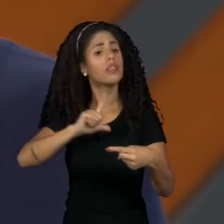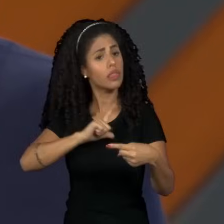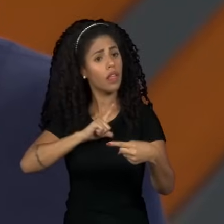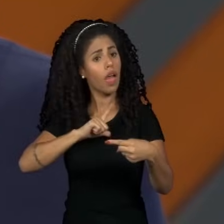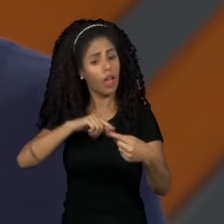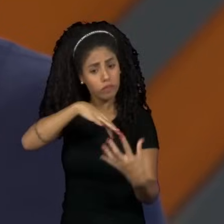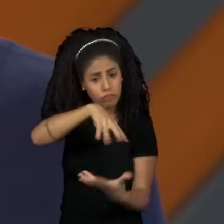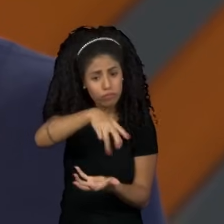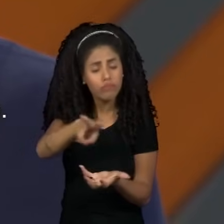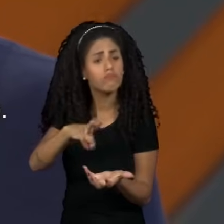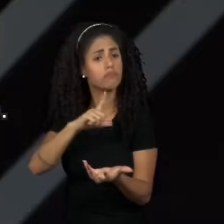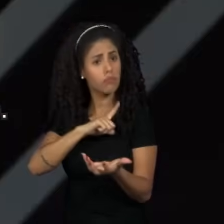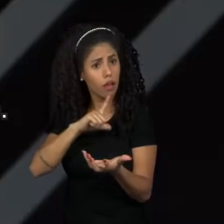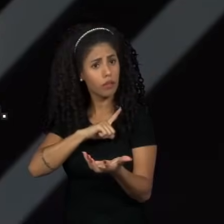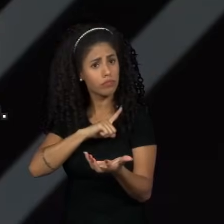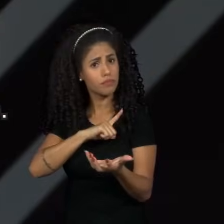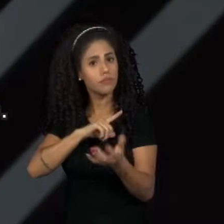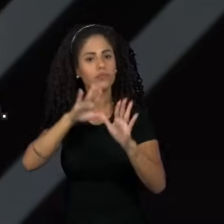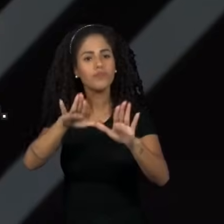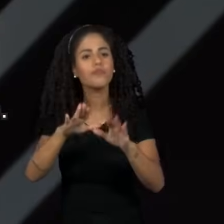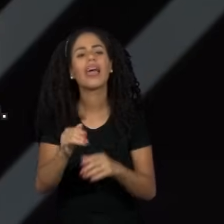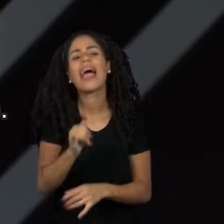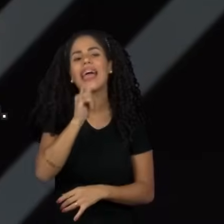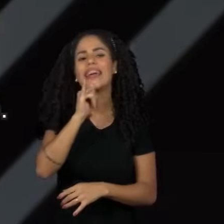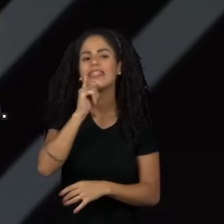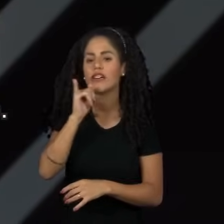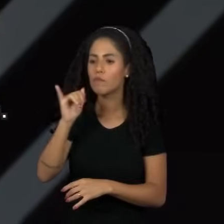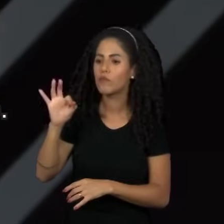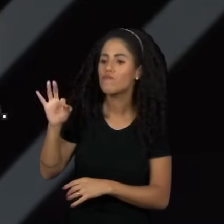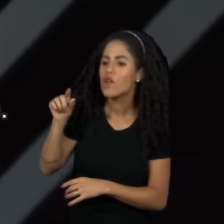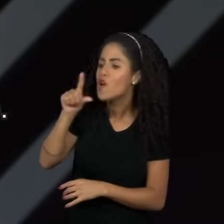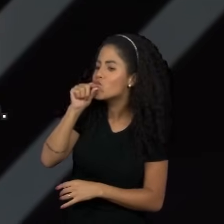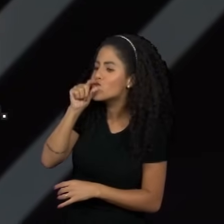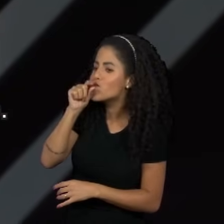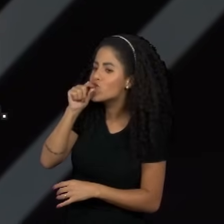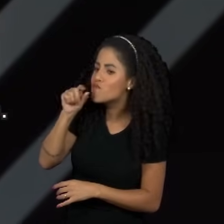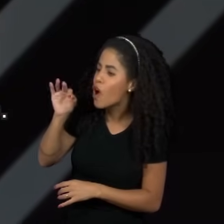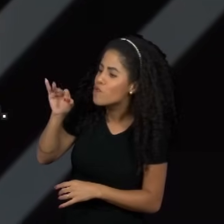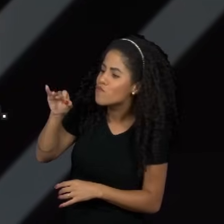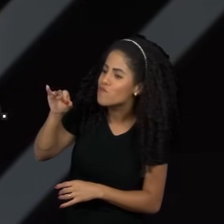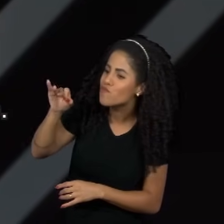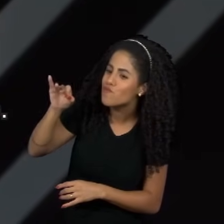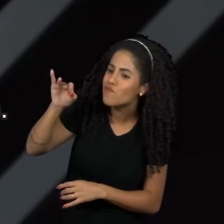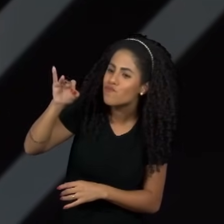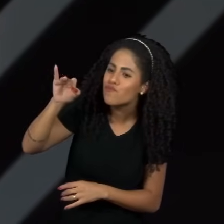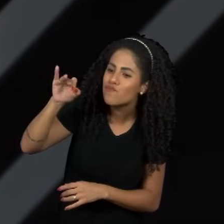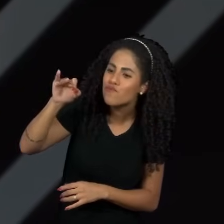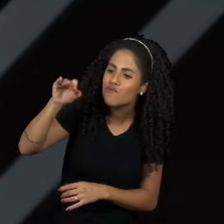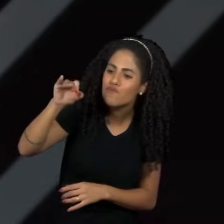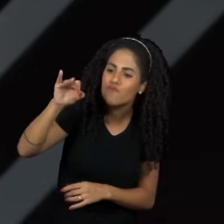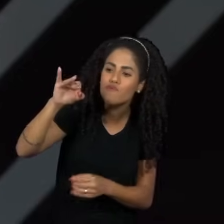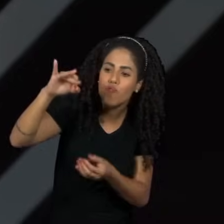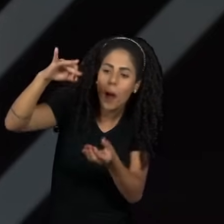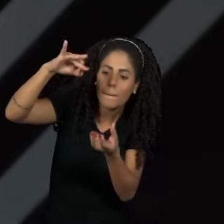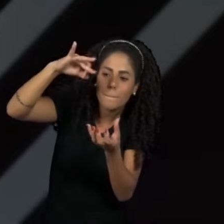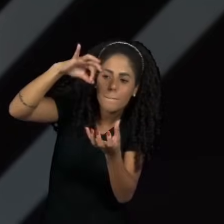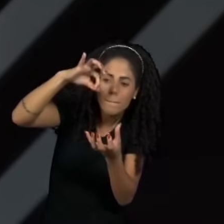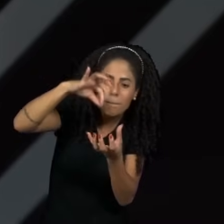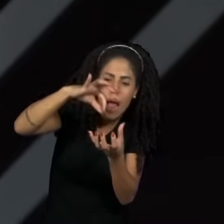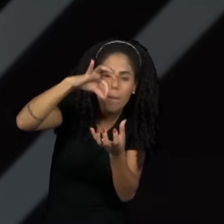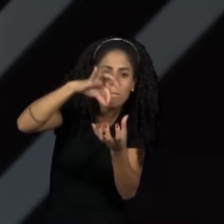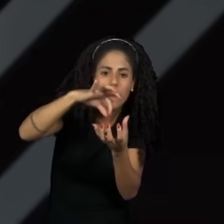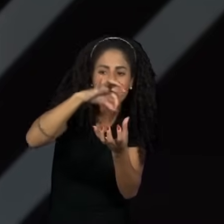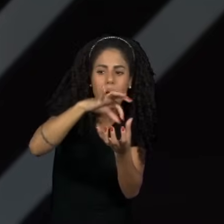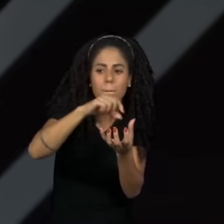função. O bem-te-vi, que planta erva de passarinho, que ataca o citrino, que ataca o